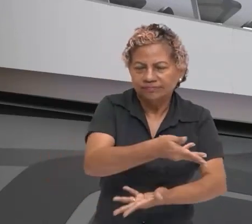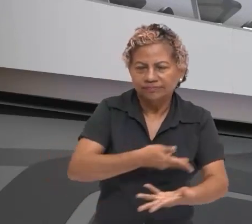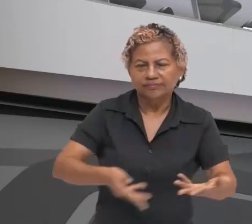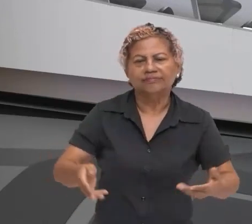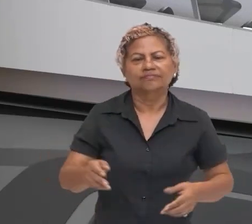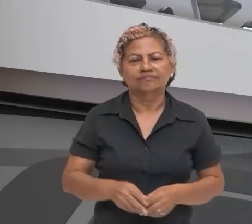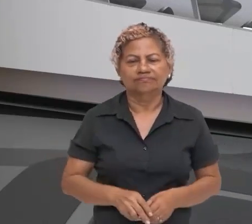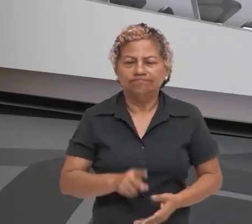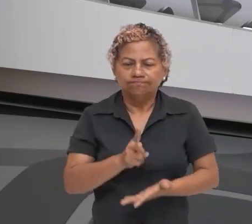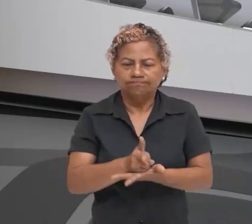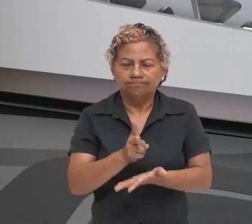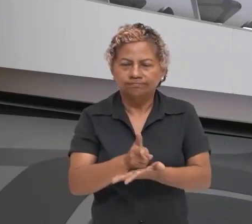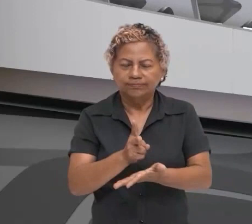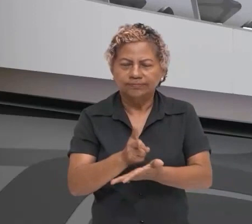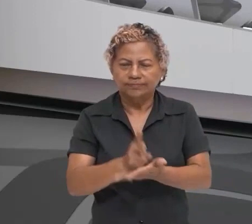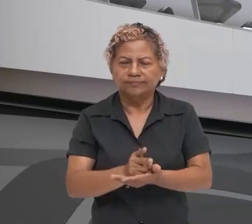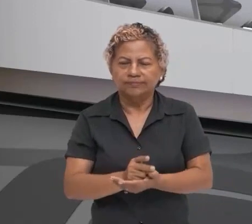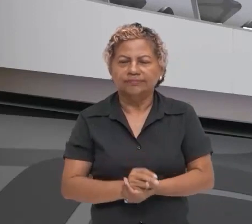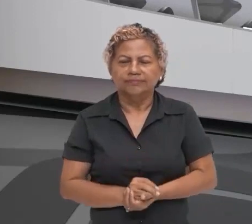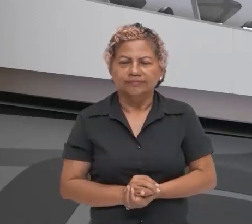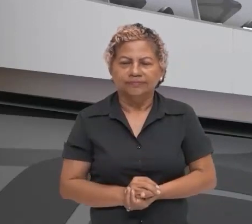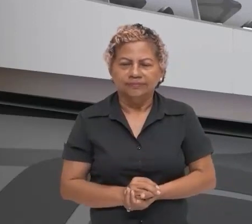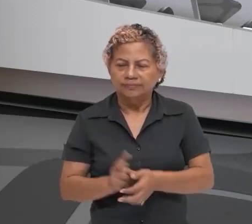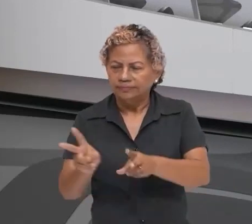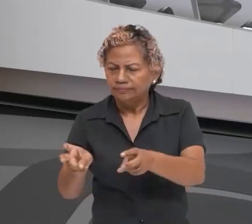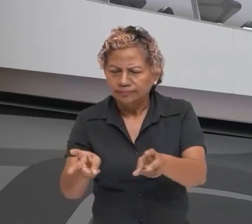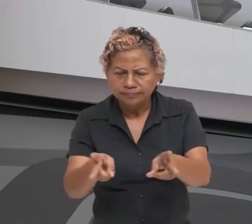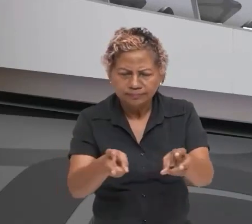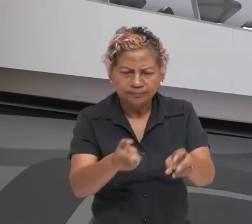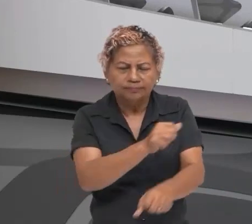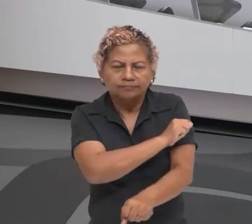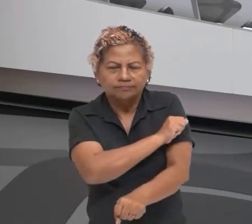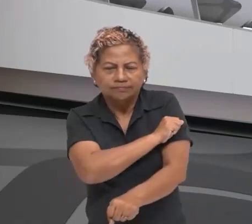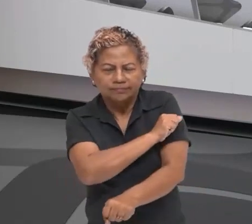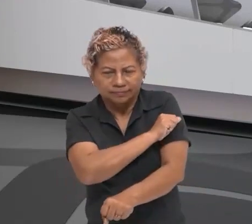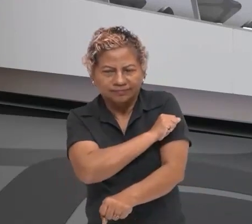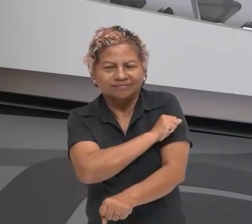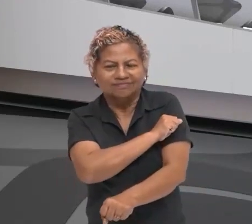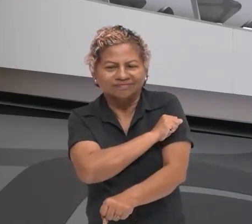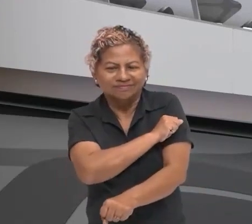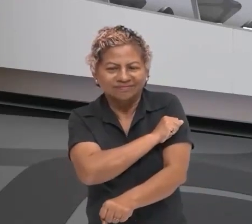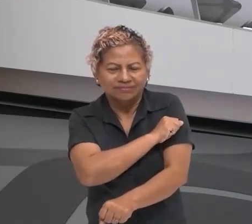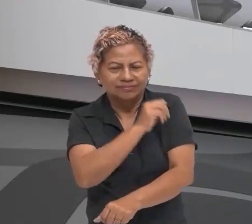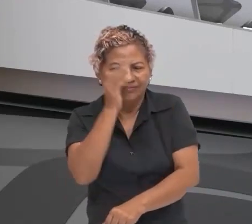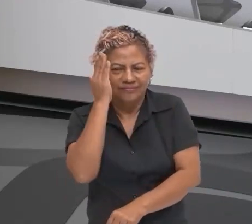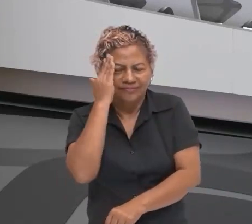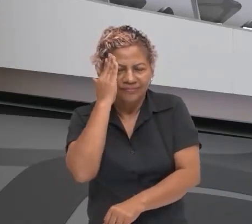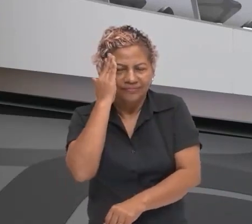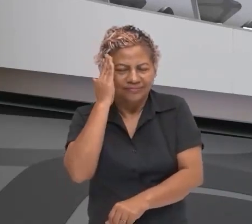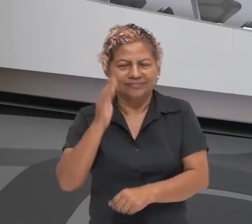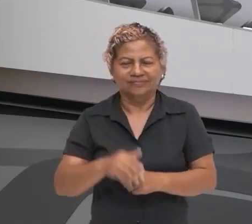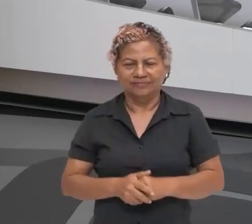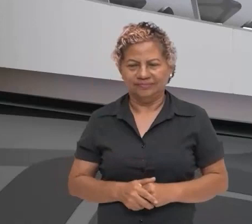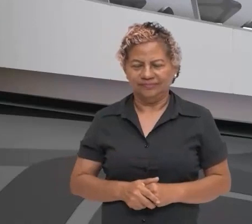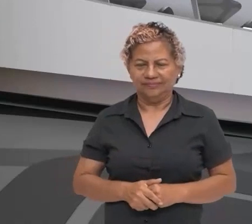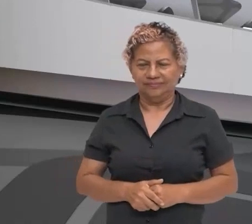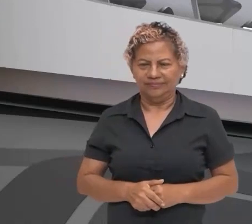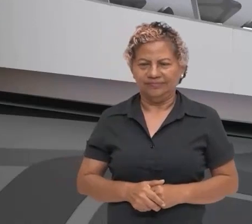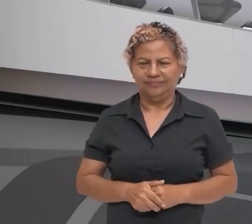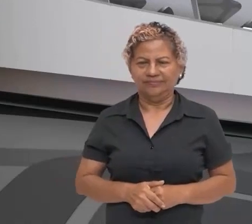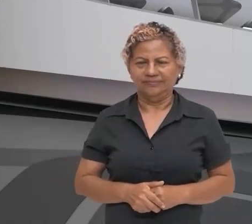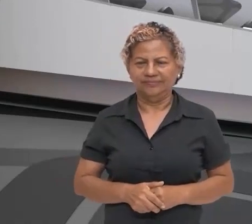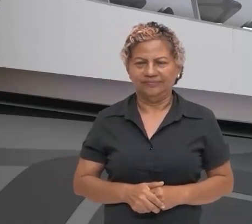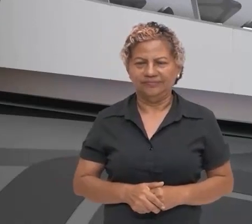estar sempre ali, lado a lado, caminhando com os nossos alunos, com nossos estudantes, com os nossos